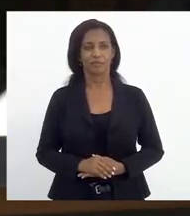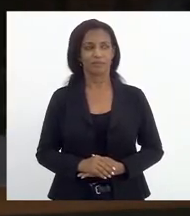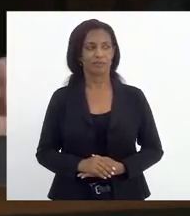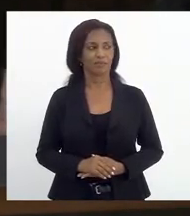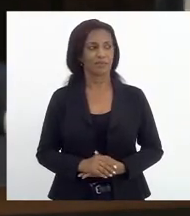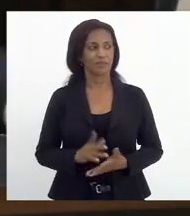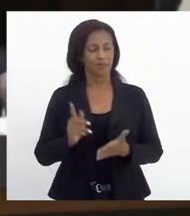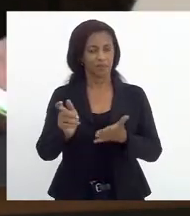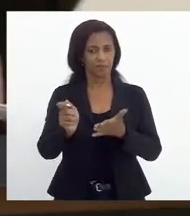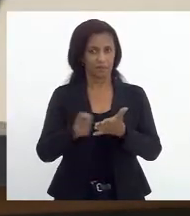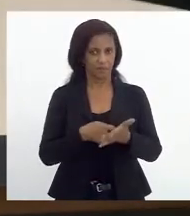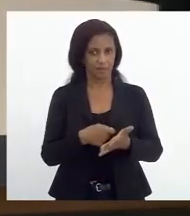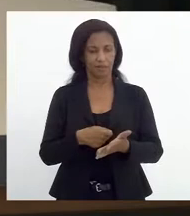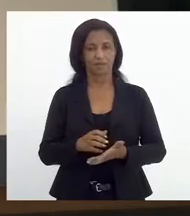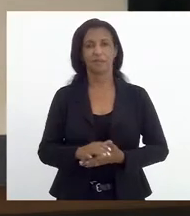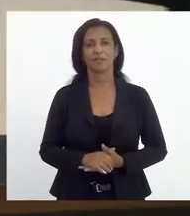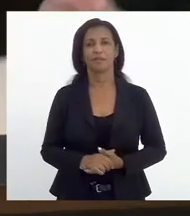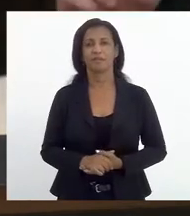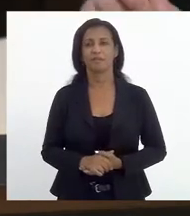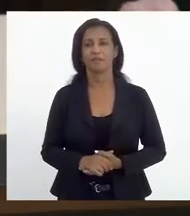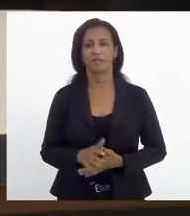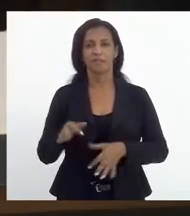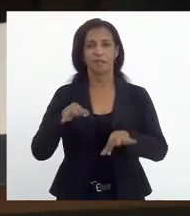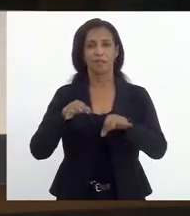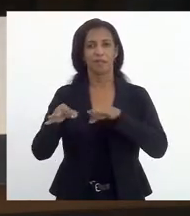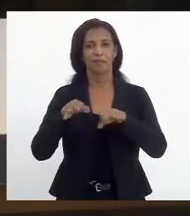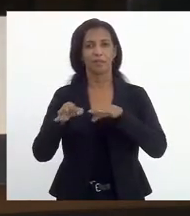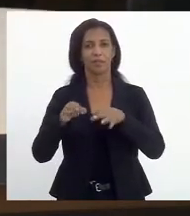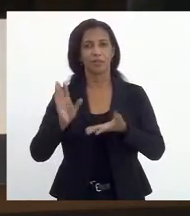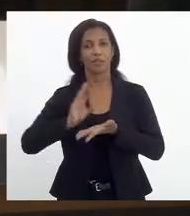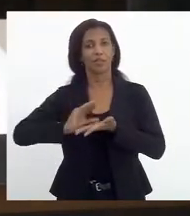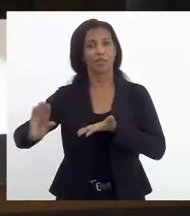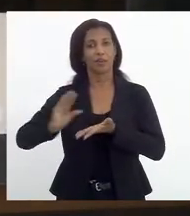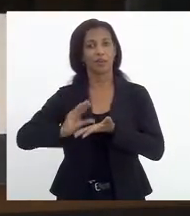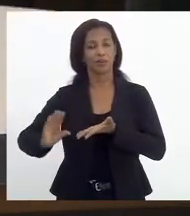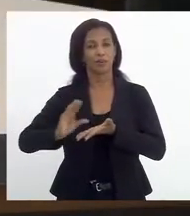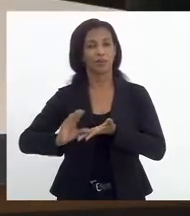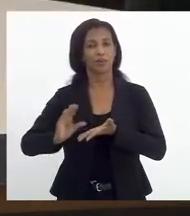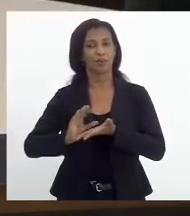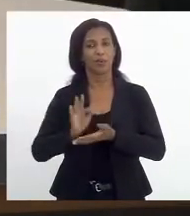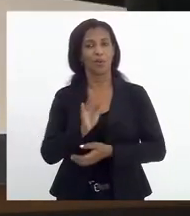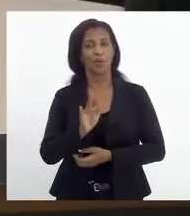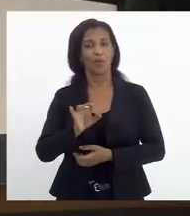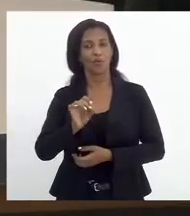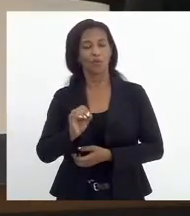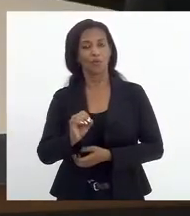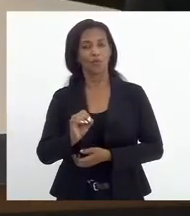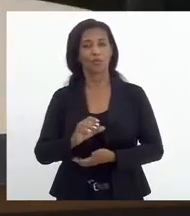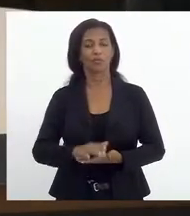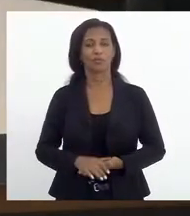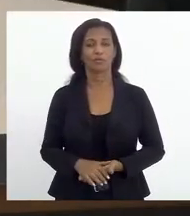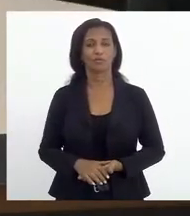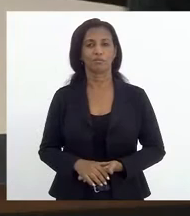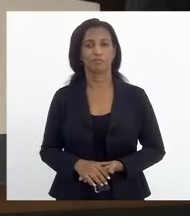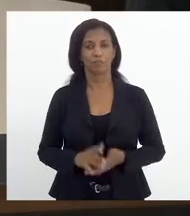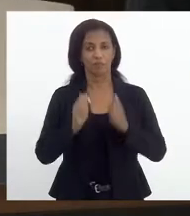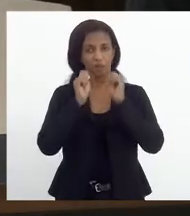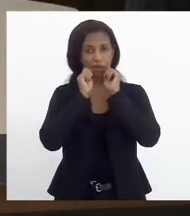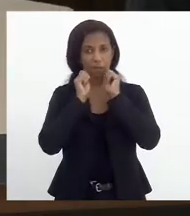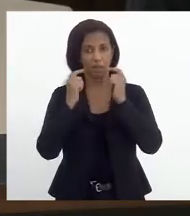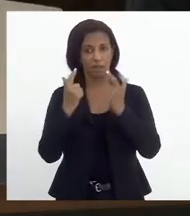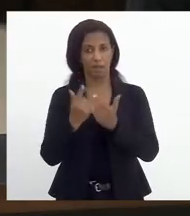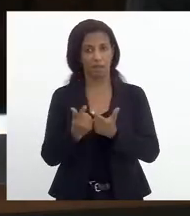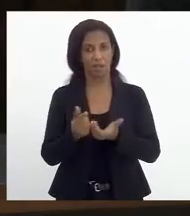Está sancionado o projeto que destina recursos do Fundo da Assembleia